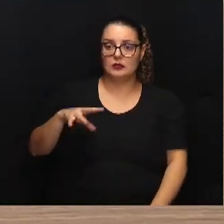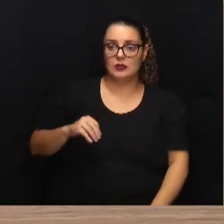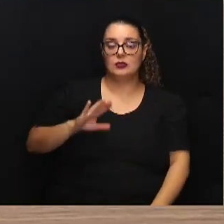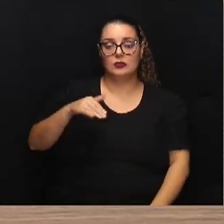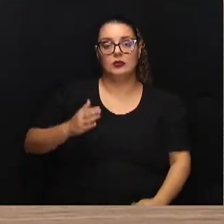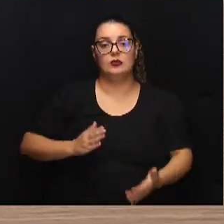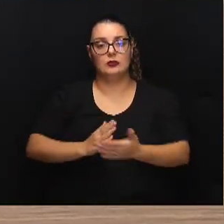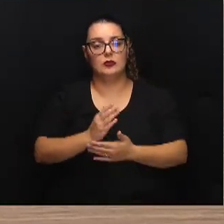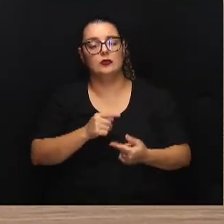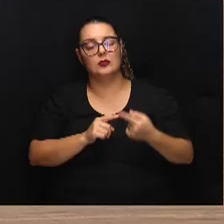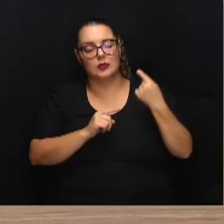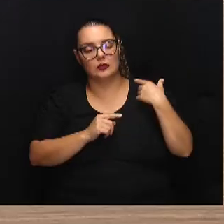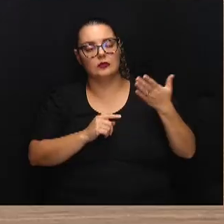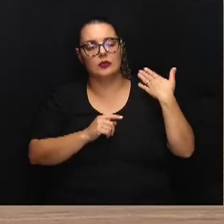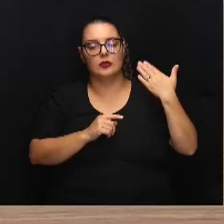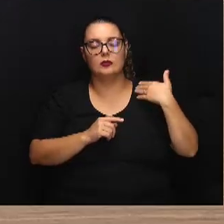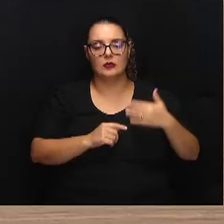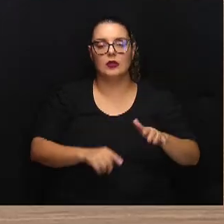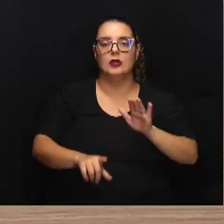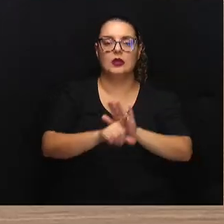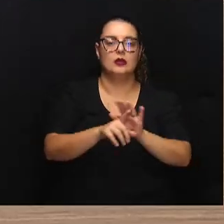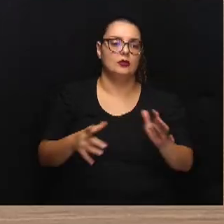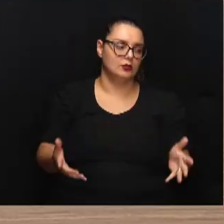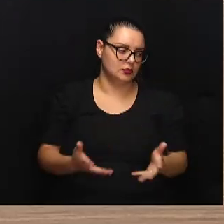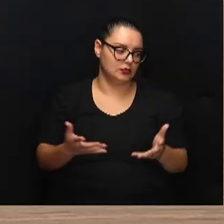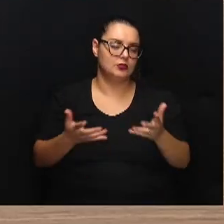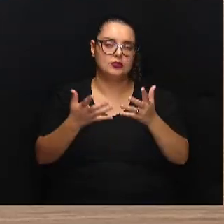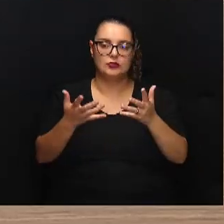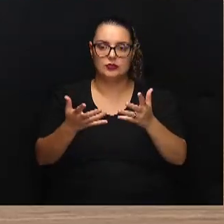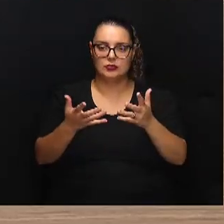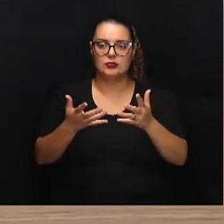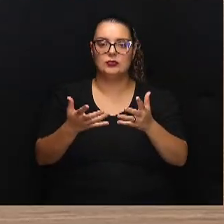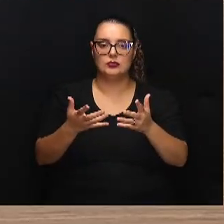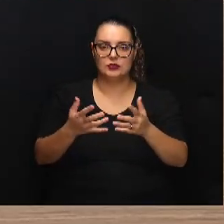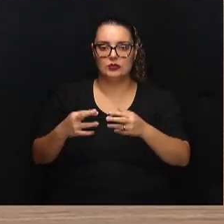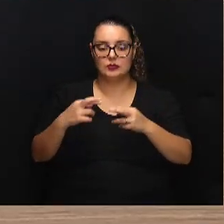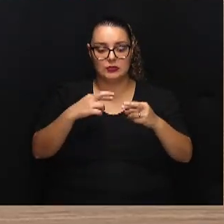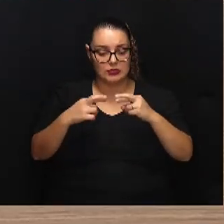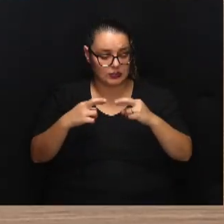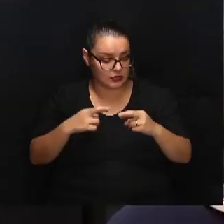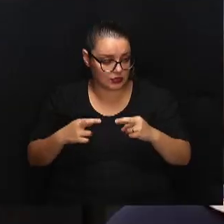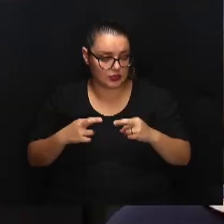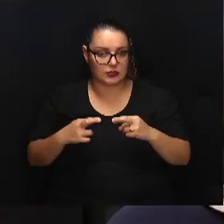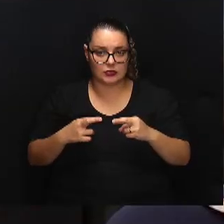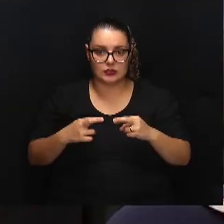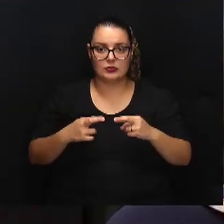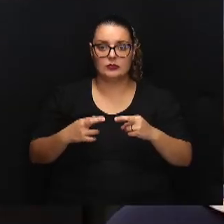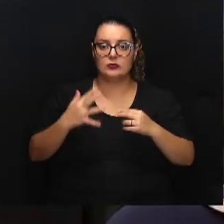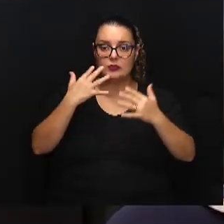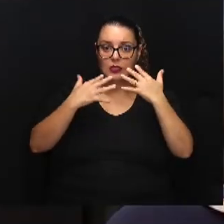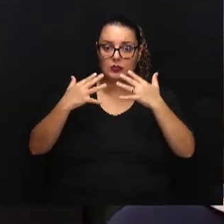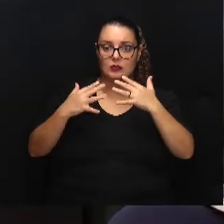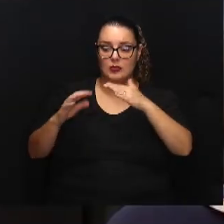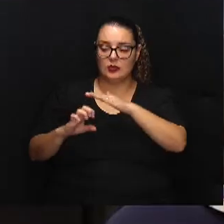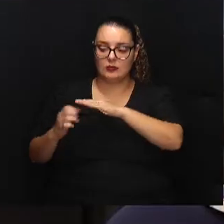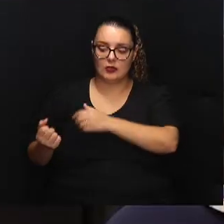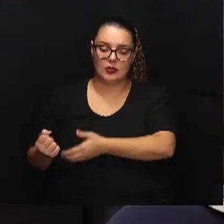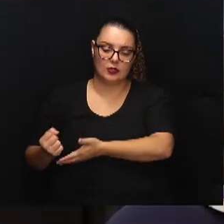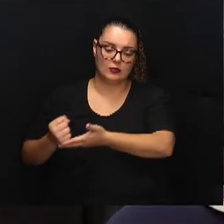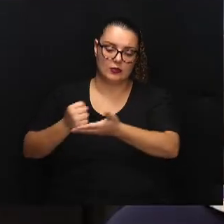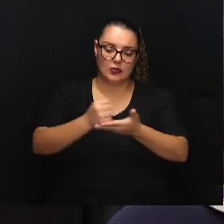lá atrás a lei de incentivos, né, fiscais para atração de empresas com base